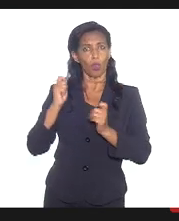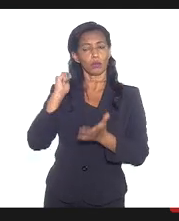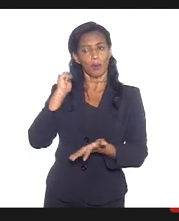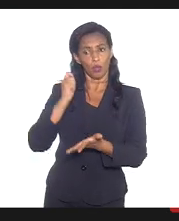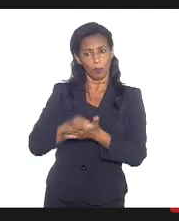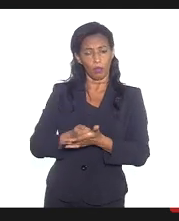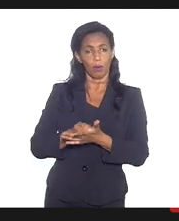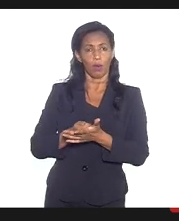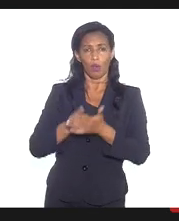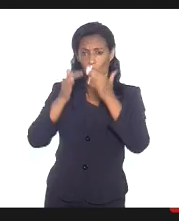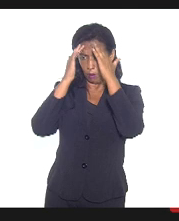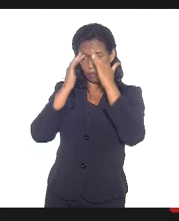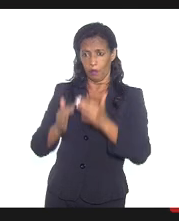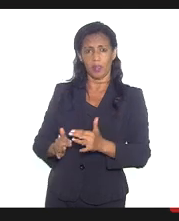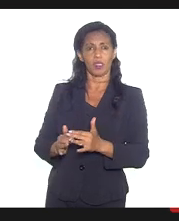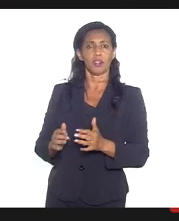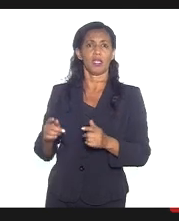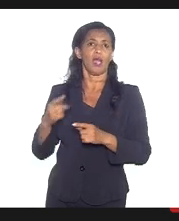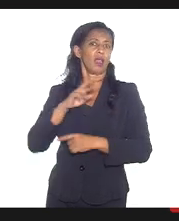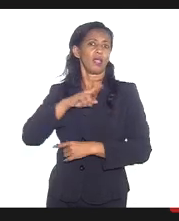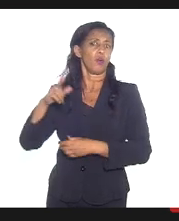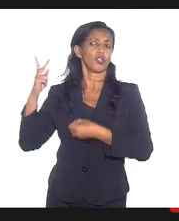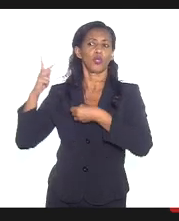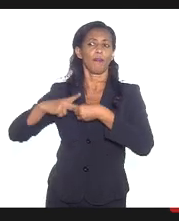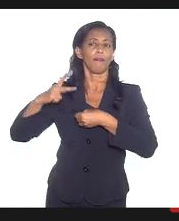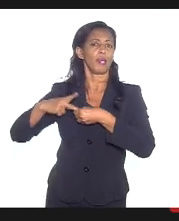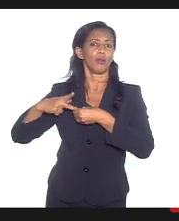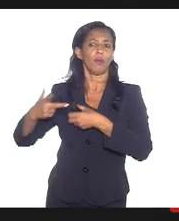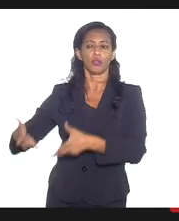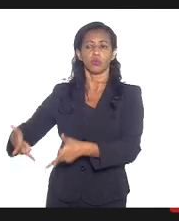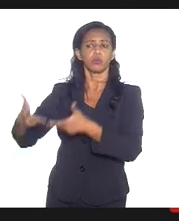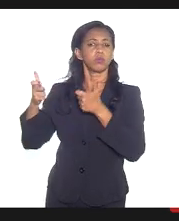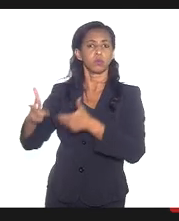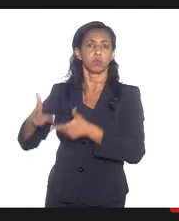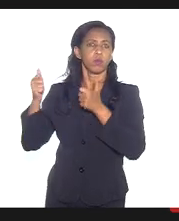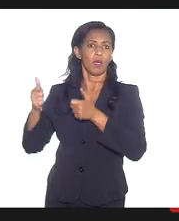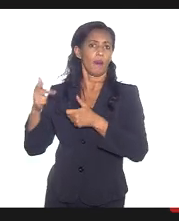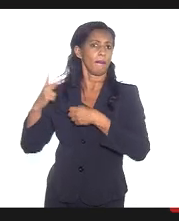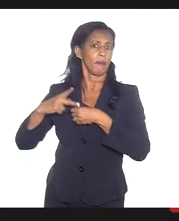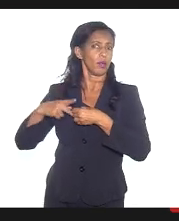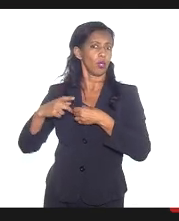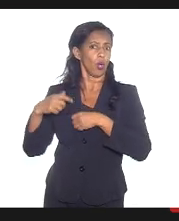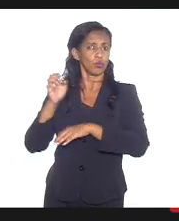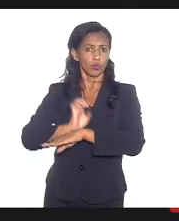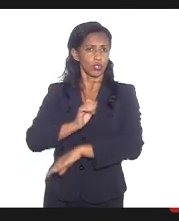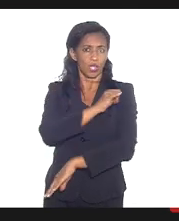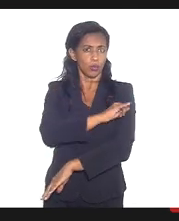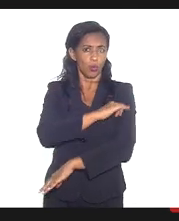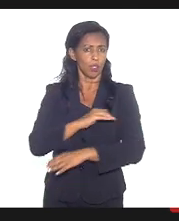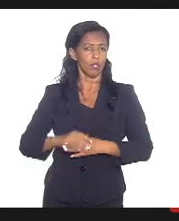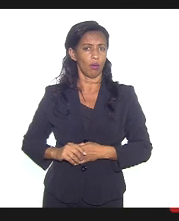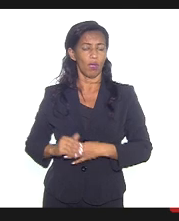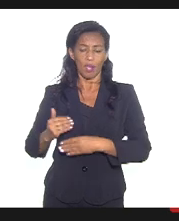Não é só a Petrobras que faz exploração de petróleo e gás aqui no estado do Rio, tá? Ela avançou bem. Eu posso dizer assim